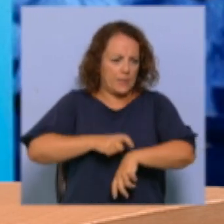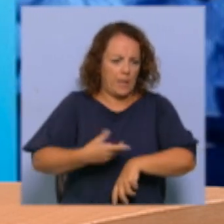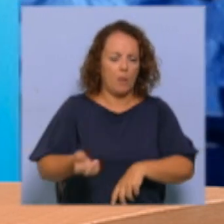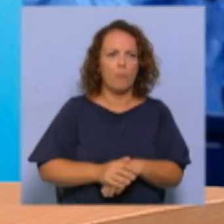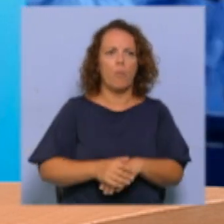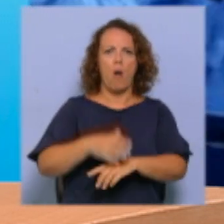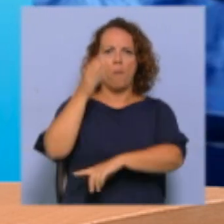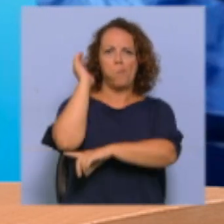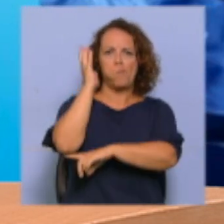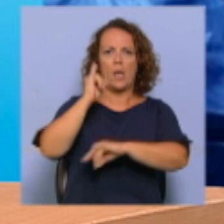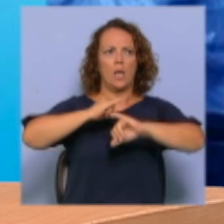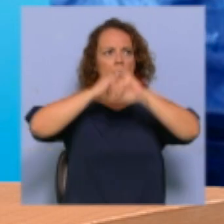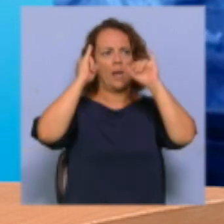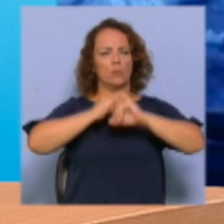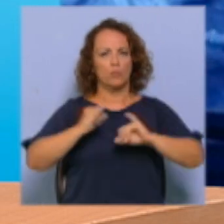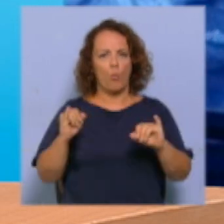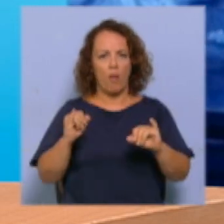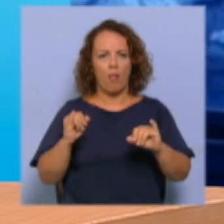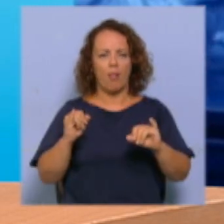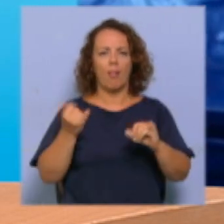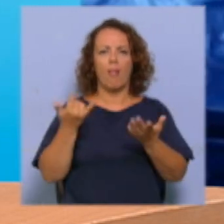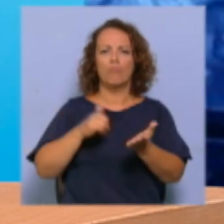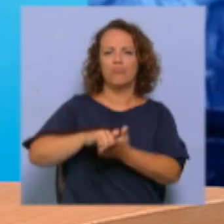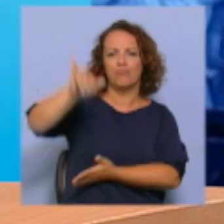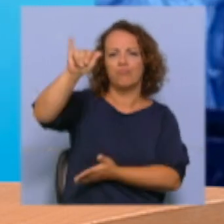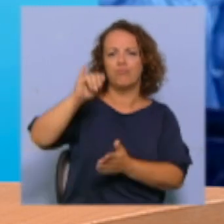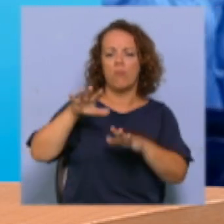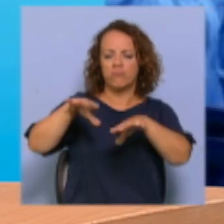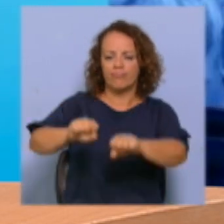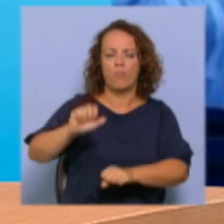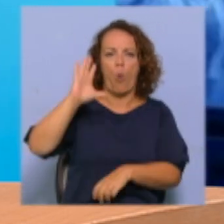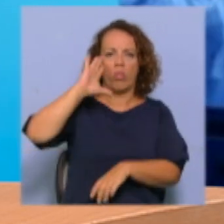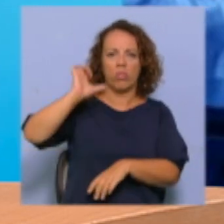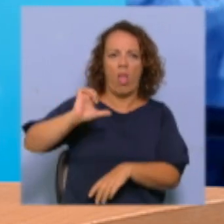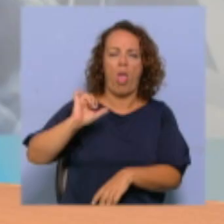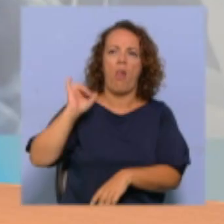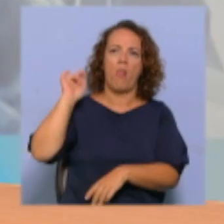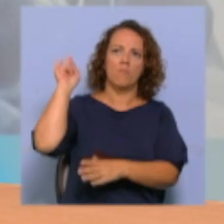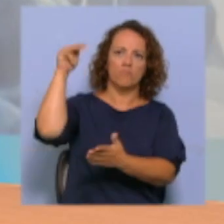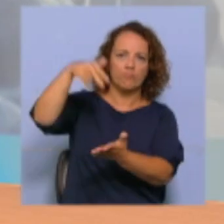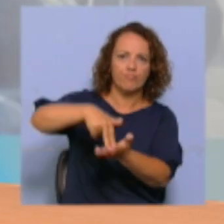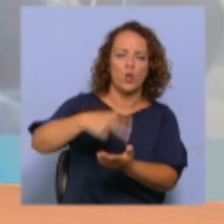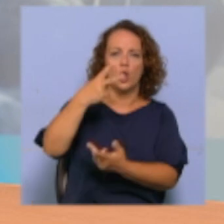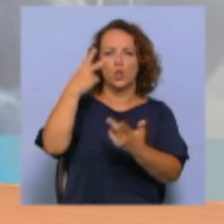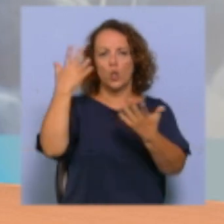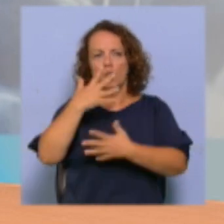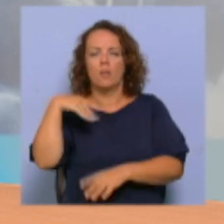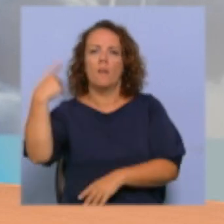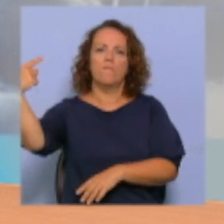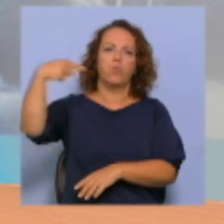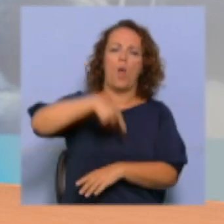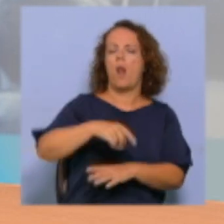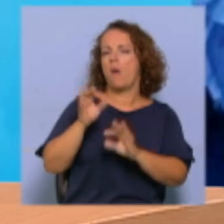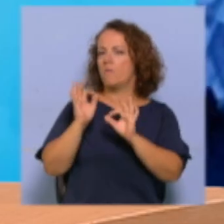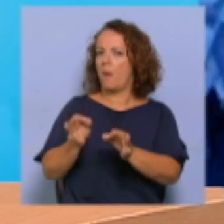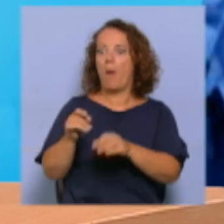Seminários internacionais em que não é necessário viajar, reservar hotel, estar lá 2 dias, voltar. Para isso é